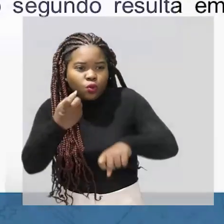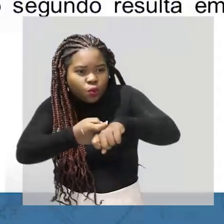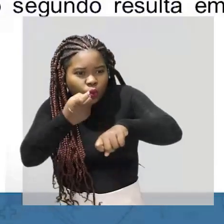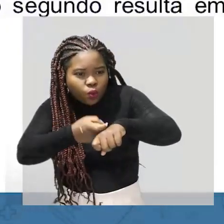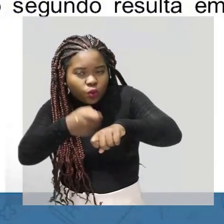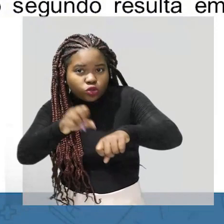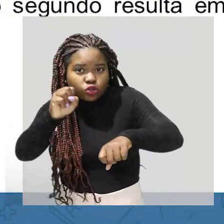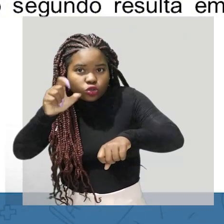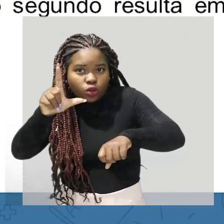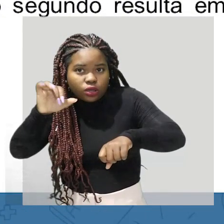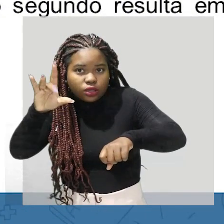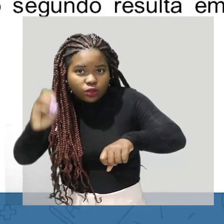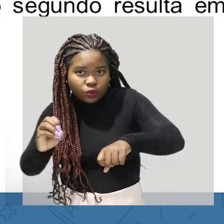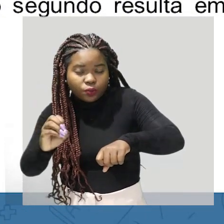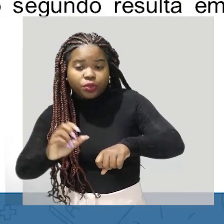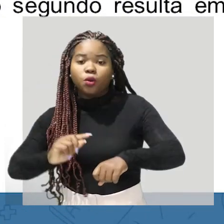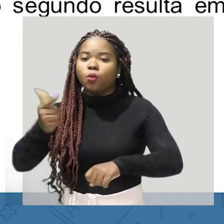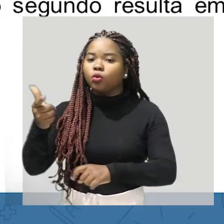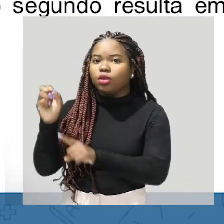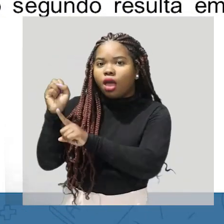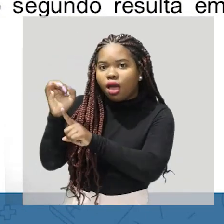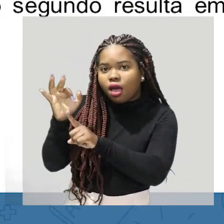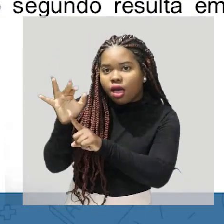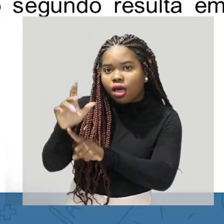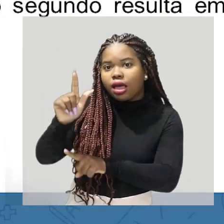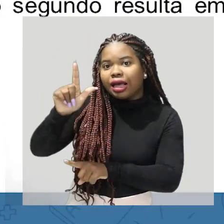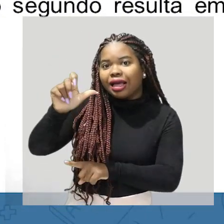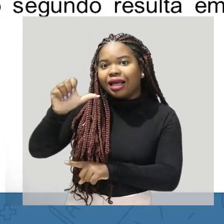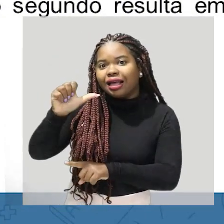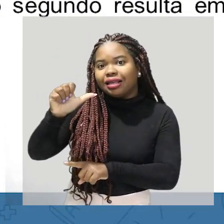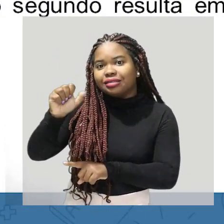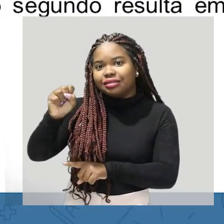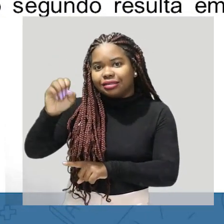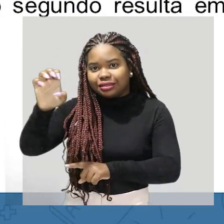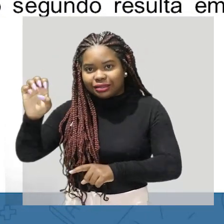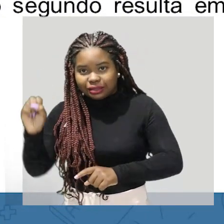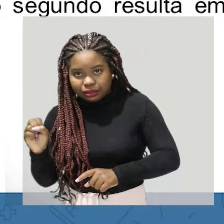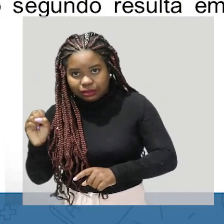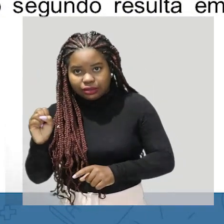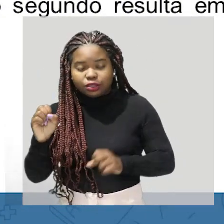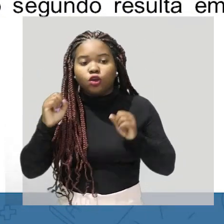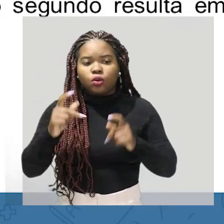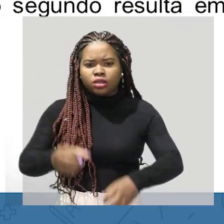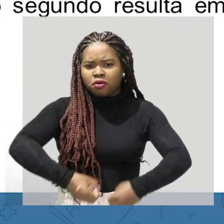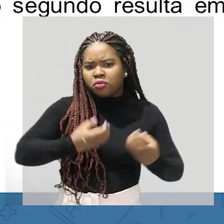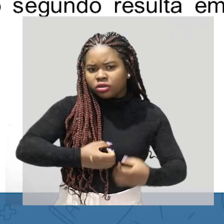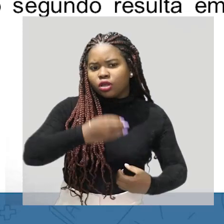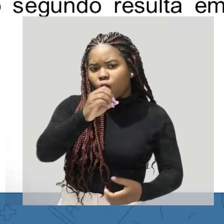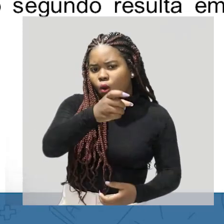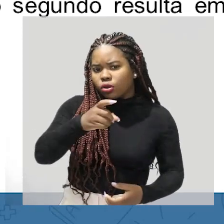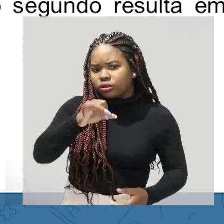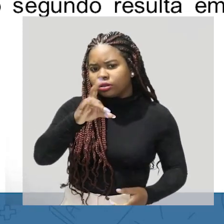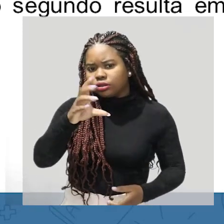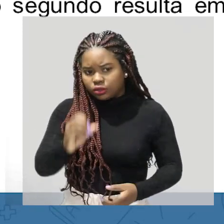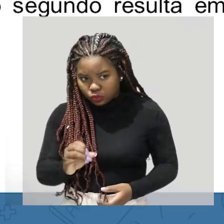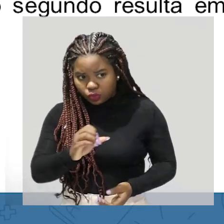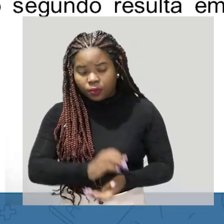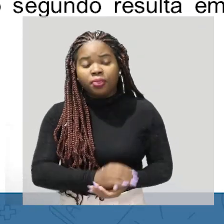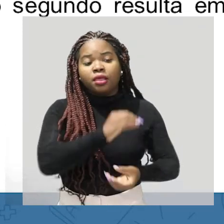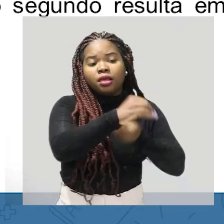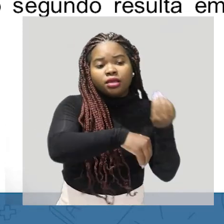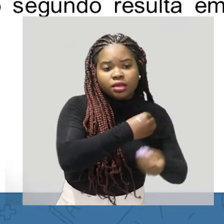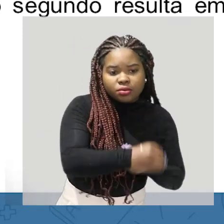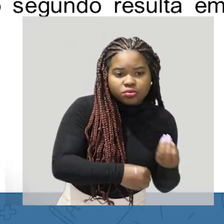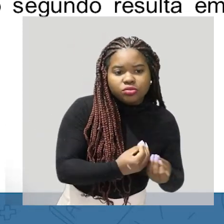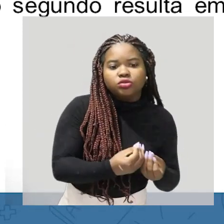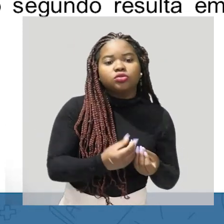um óxido gasoso. Então, vão formar óxidos, ok? Substâncias binárias, onde o elemento